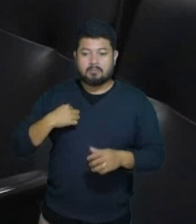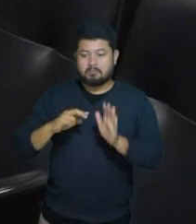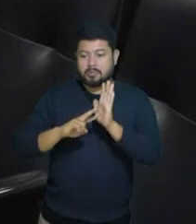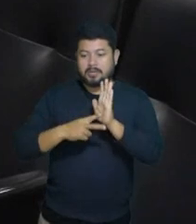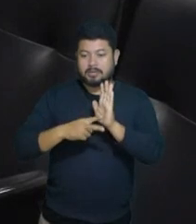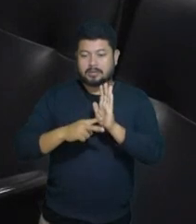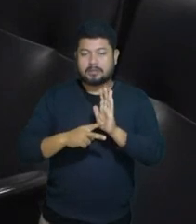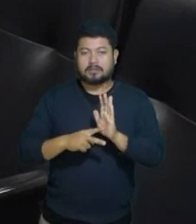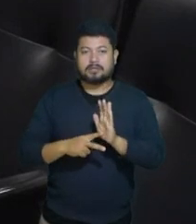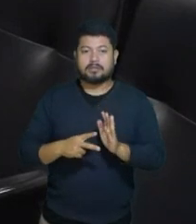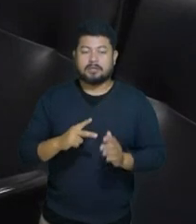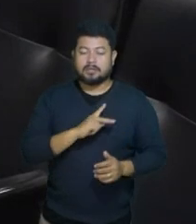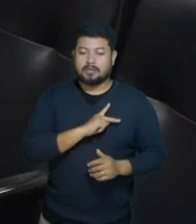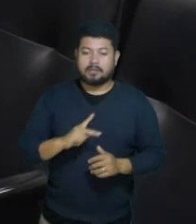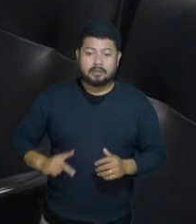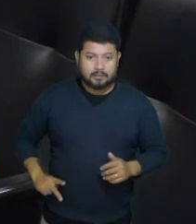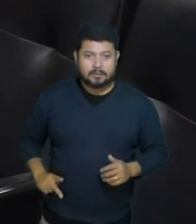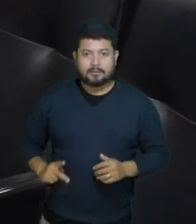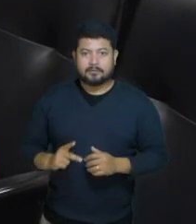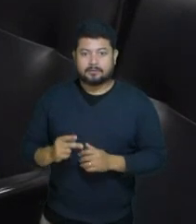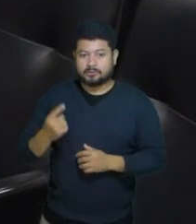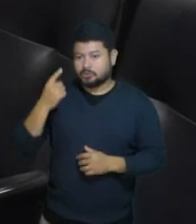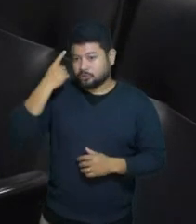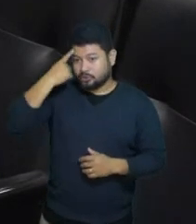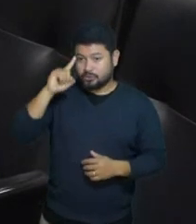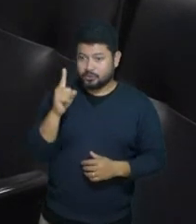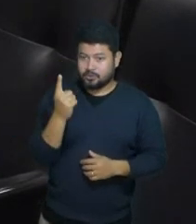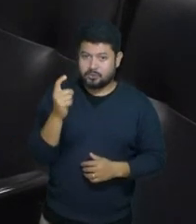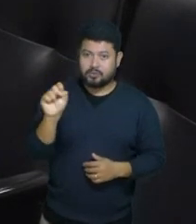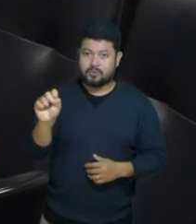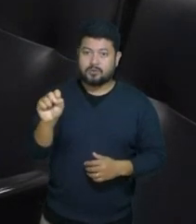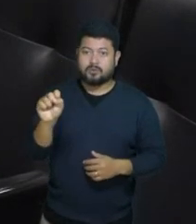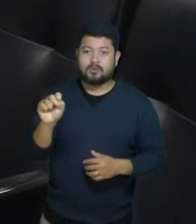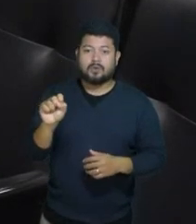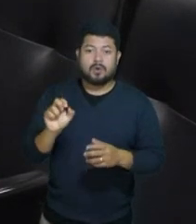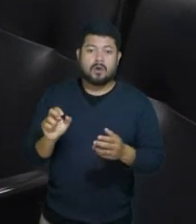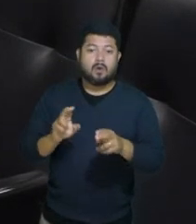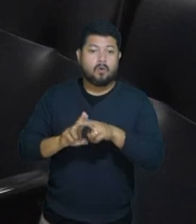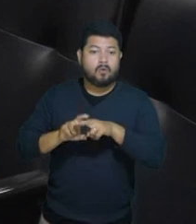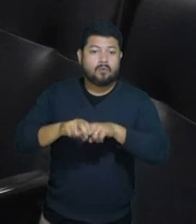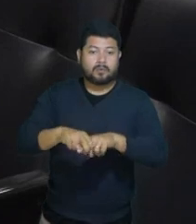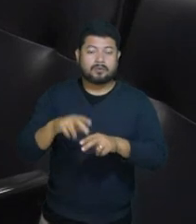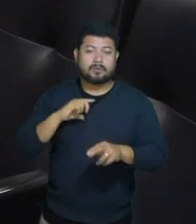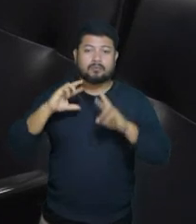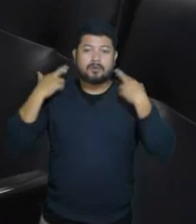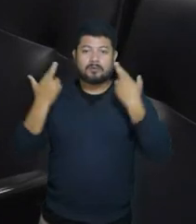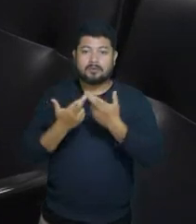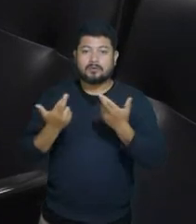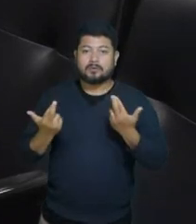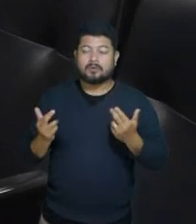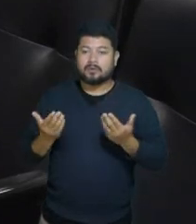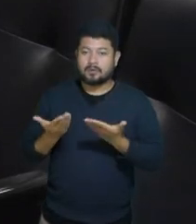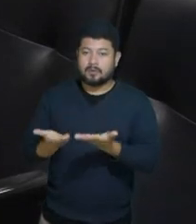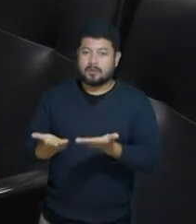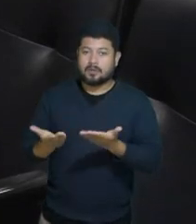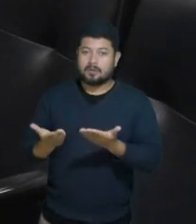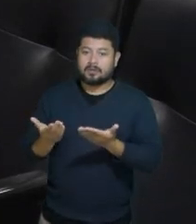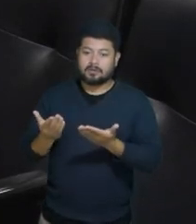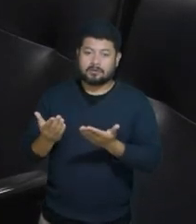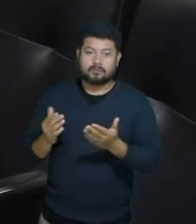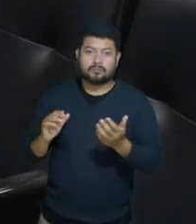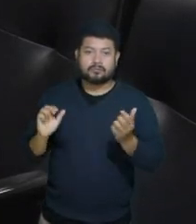Casa. Nós estaremos numa reunião dia 18 de junho, que é o Encontro Nacional da